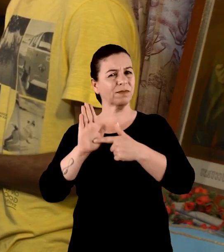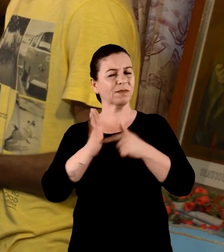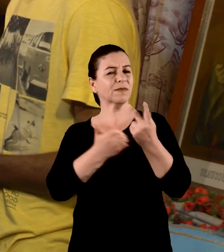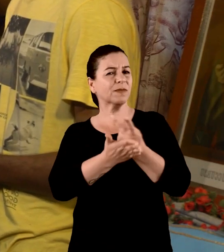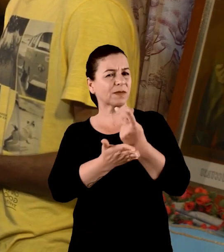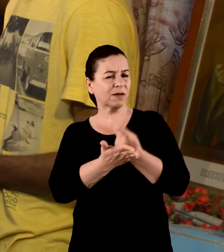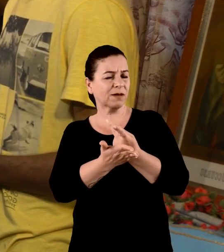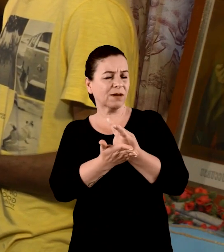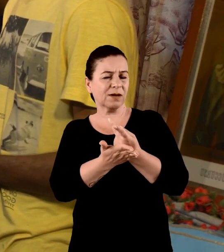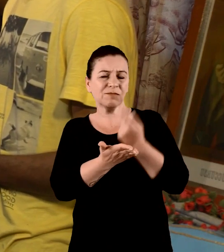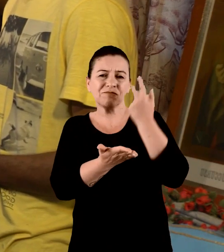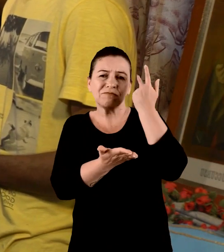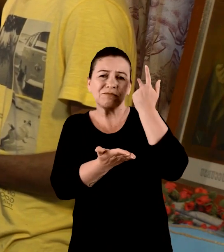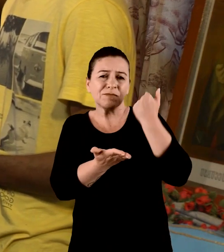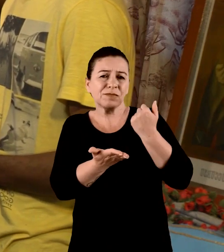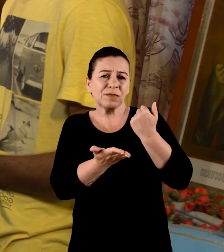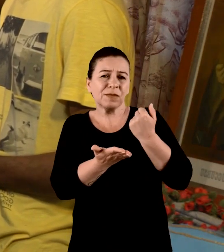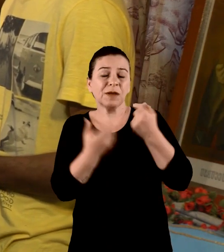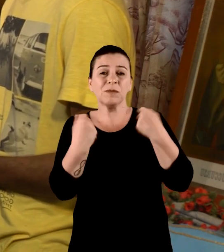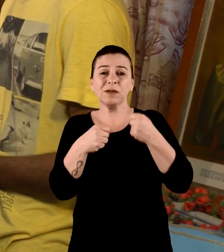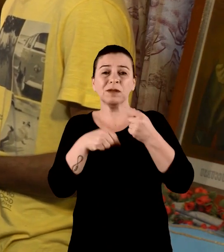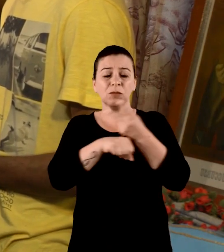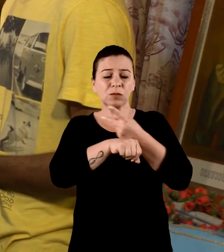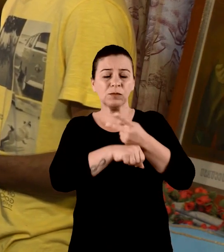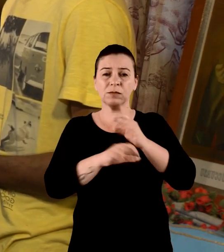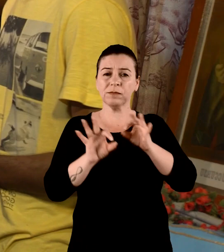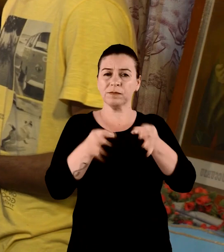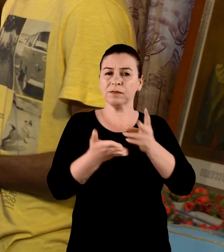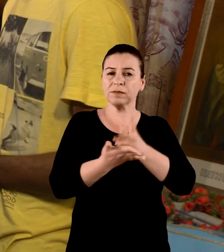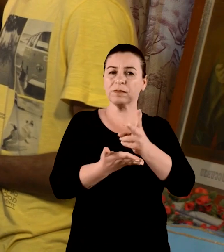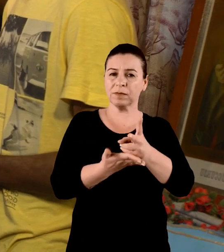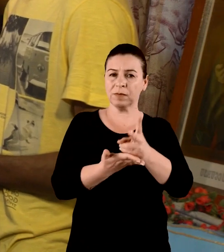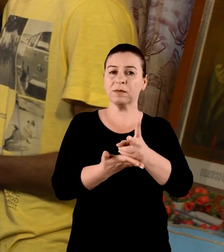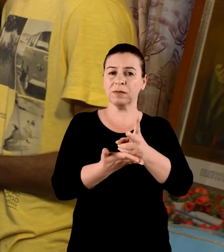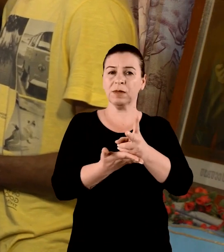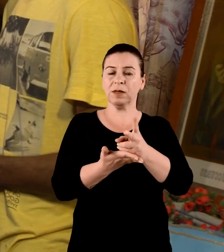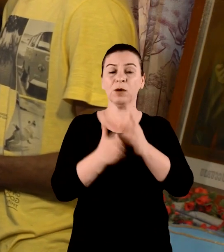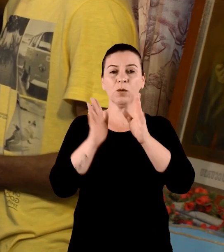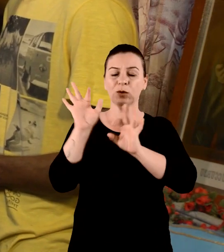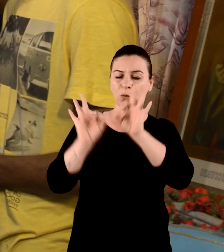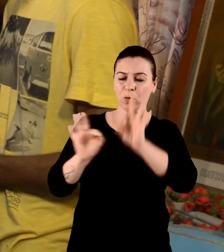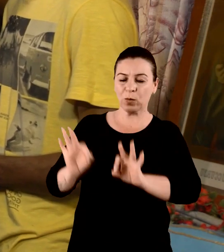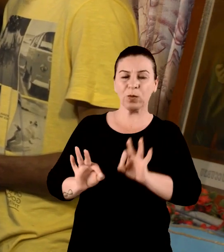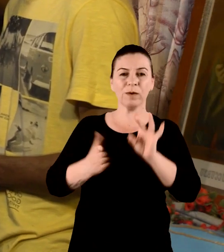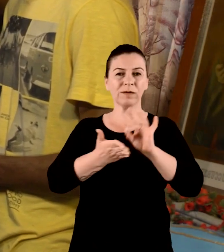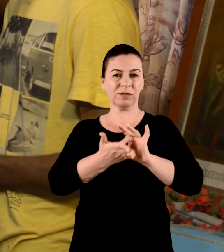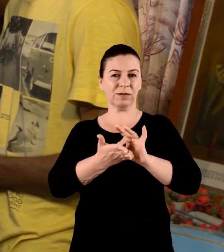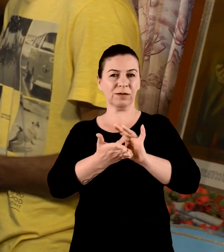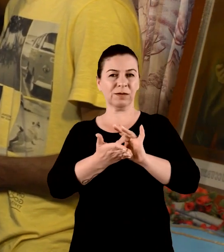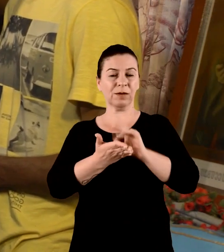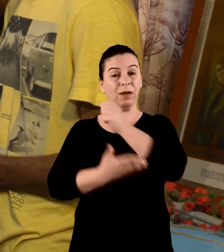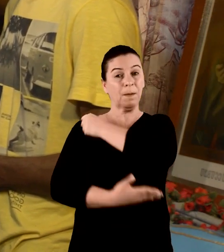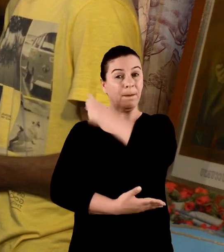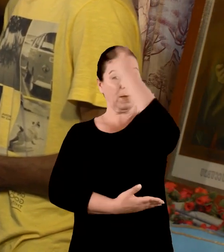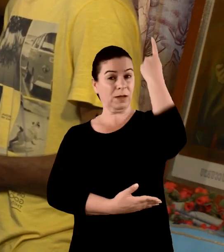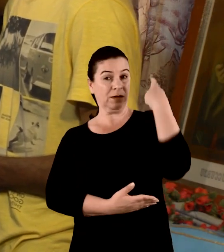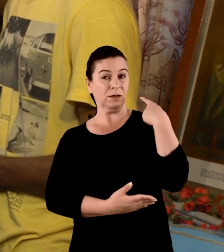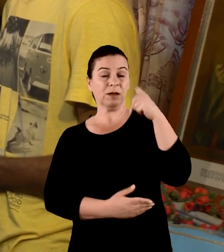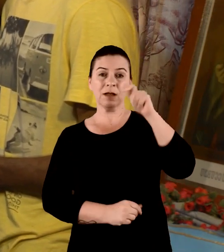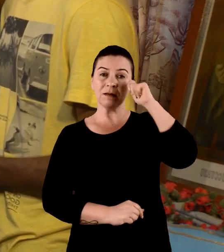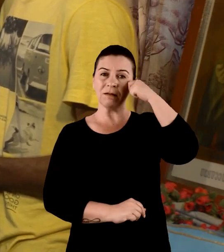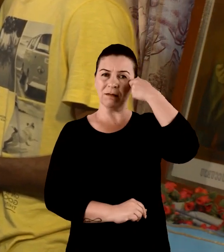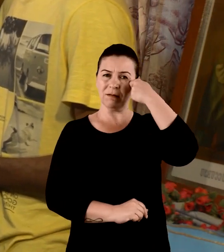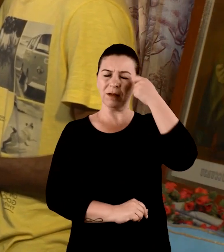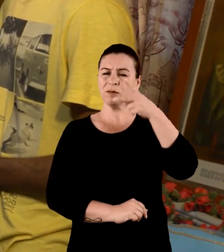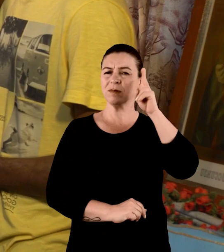errar, todos nós erramos, e que buscar o acerto é divino. Quando eu restauro Nossa Senhora Aparecida, negra,